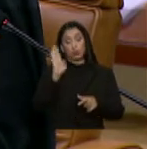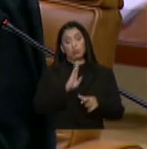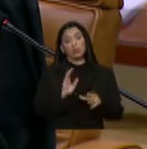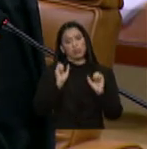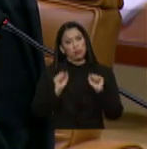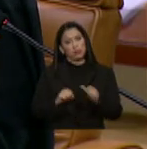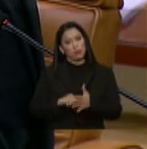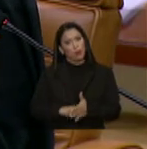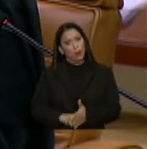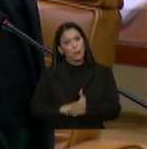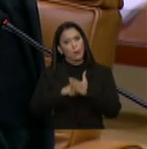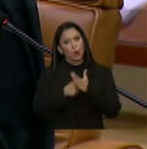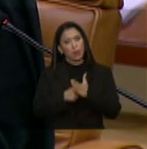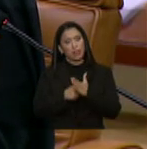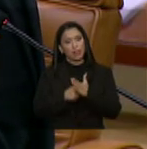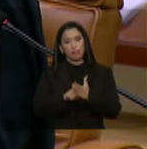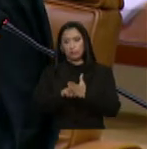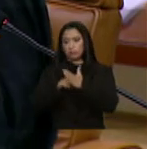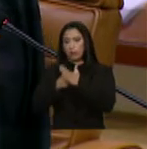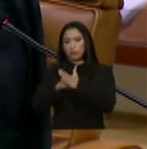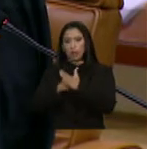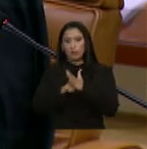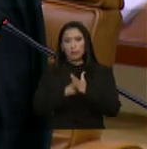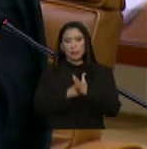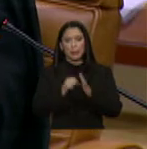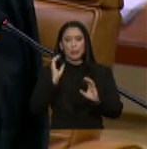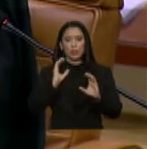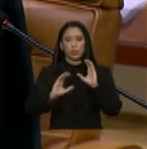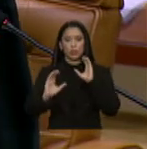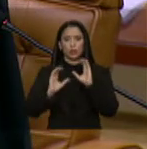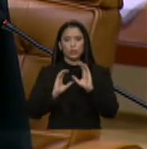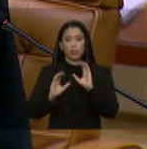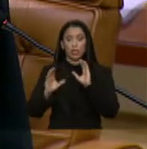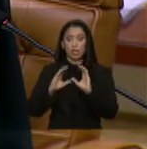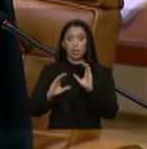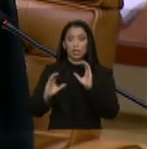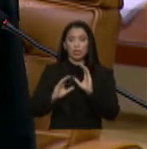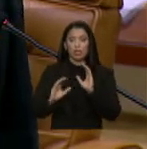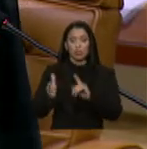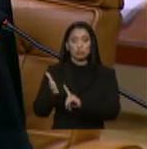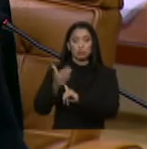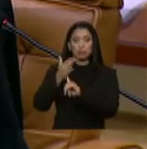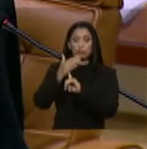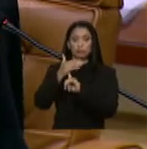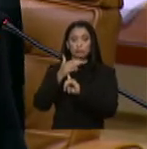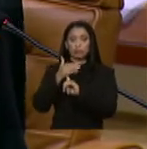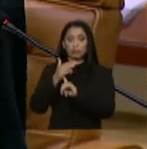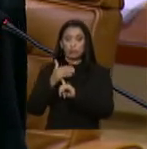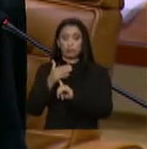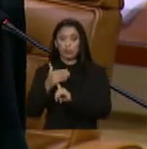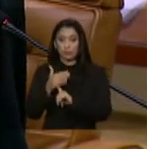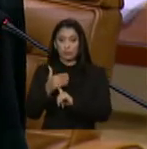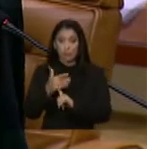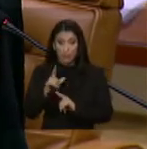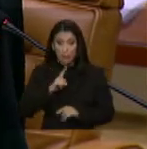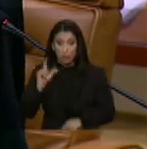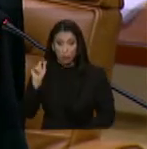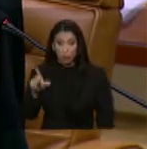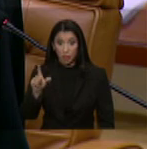é bloquear é todas as comunicações ou pele comunicações foi necessário isso para quê